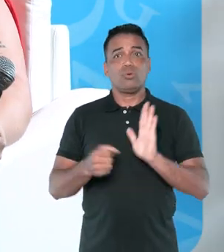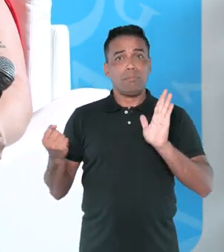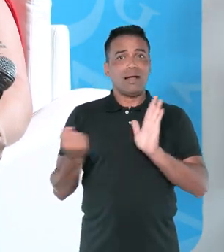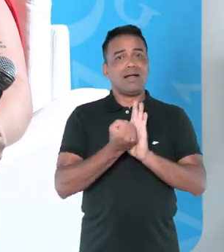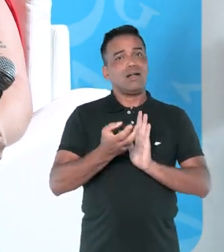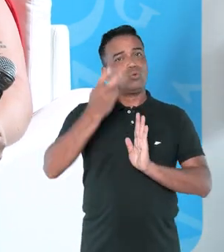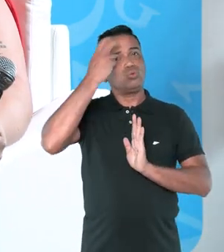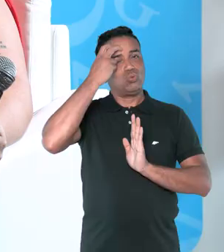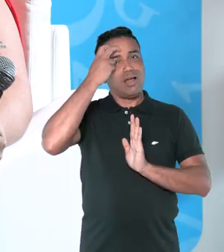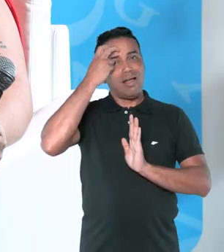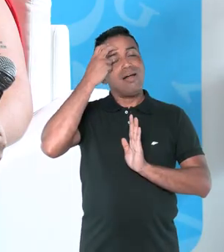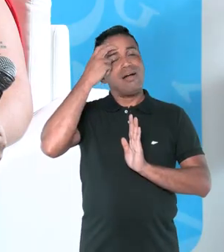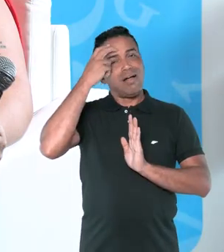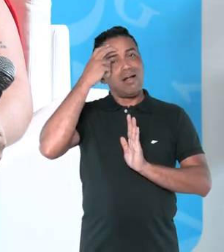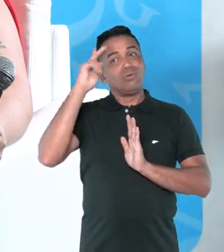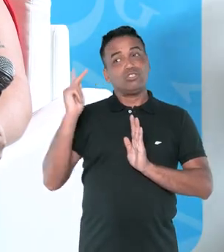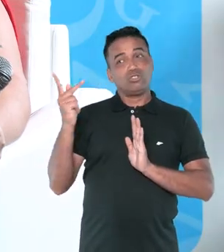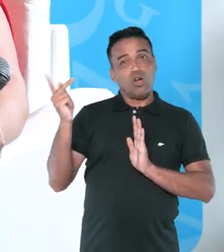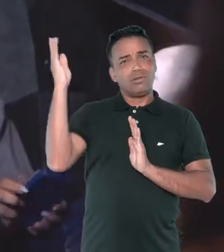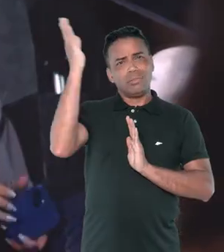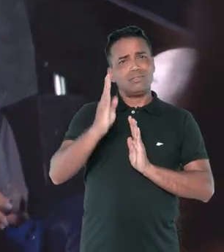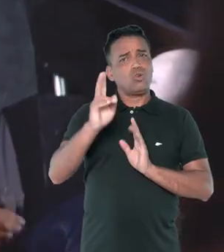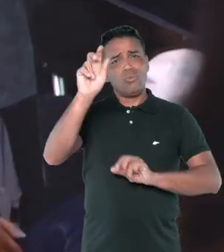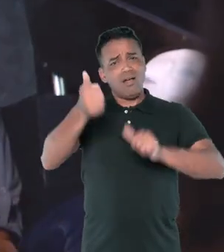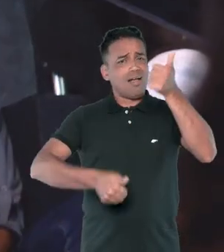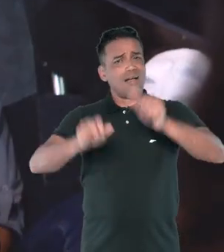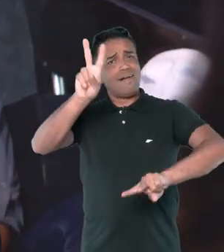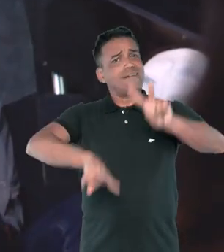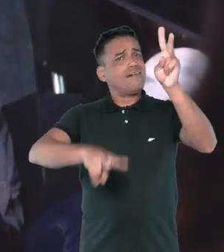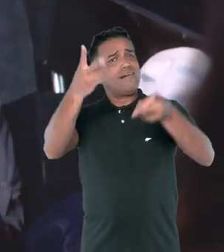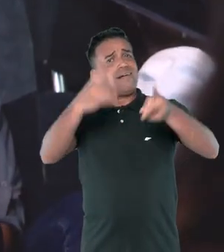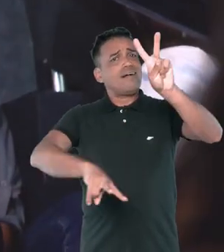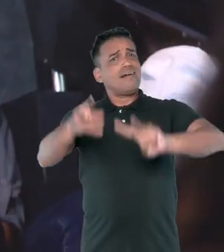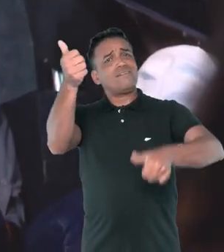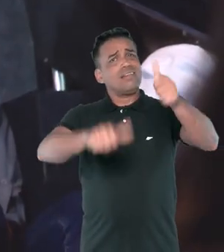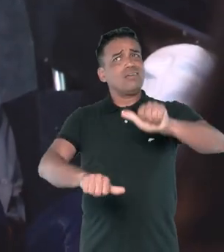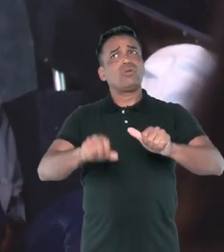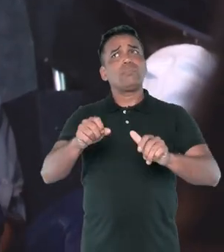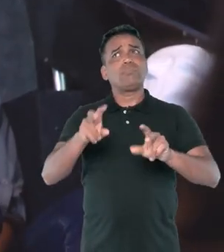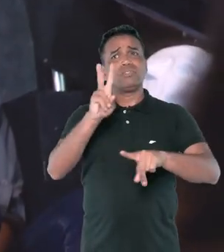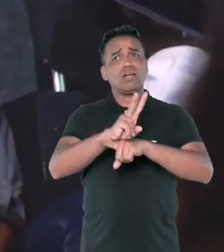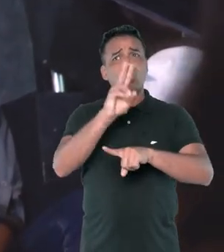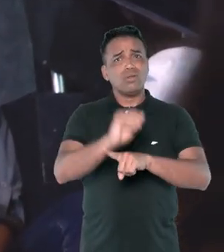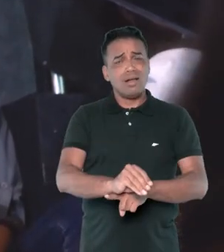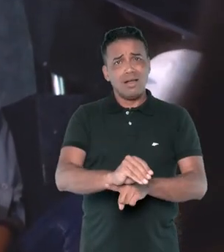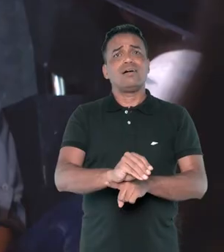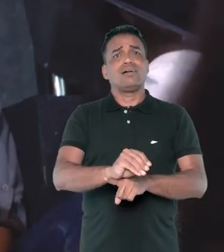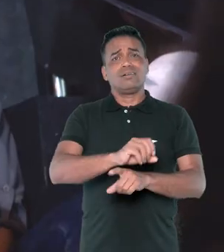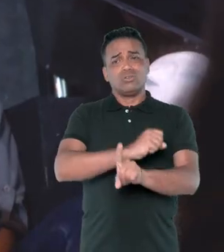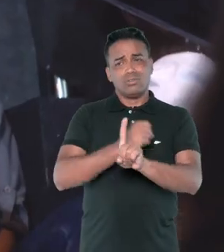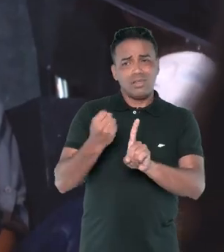bens históricos, né? Como que a gente avalia essa decisão? Do que deve ser preservado? Do que a sociedade pode decidir